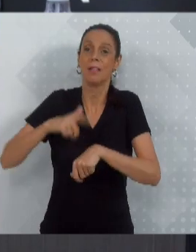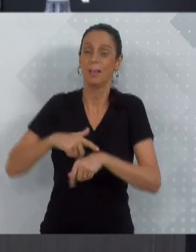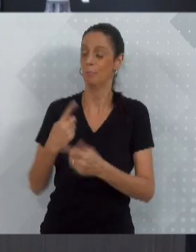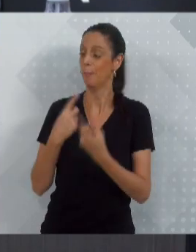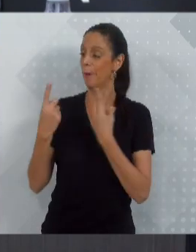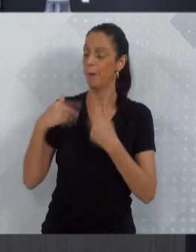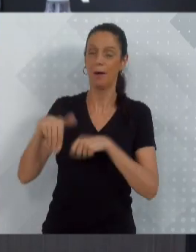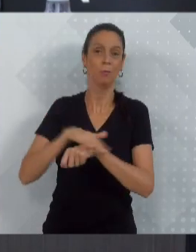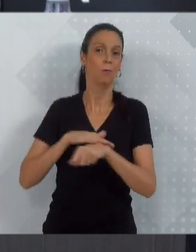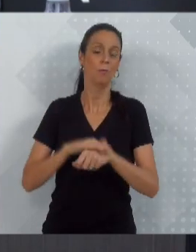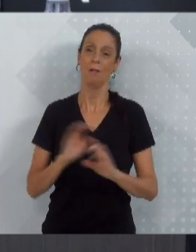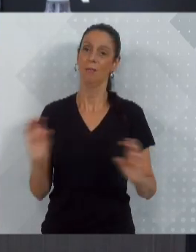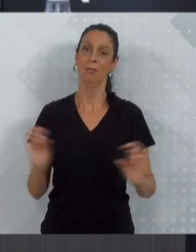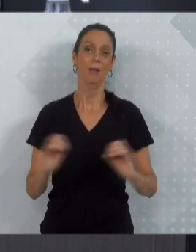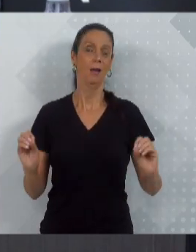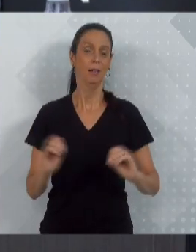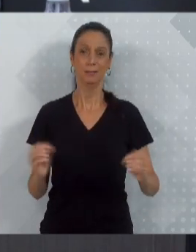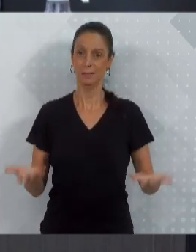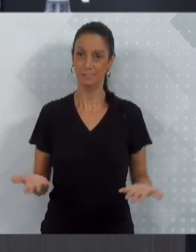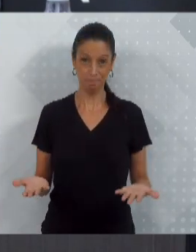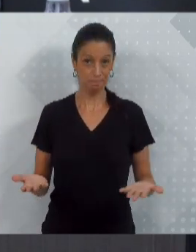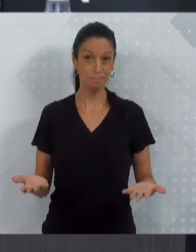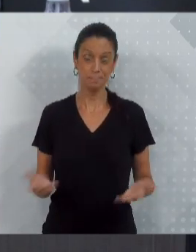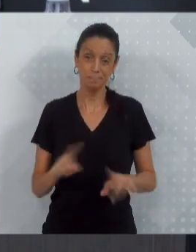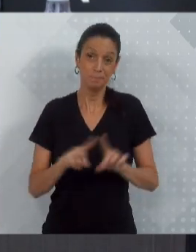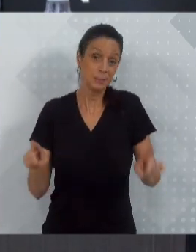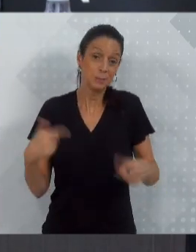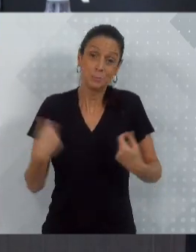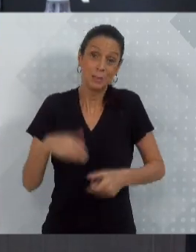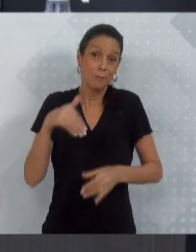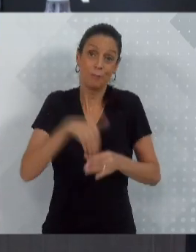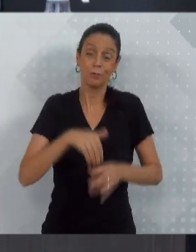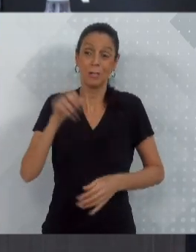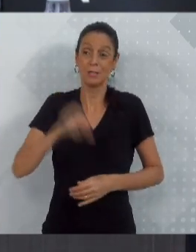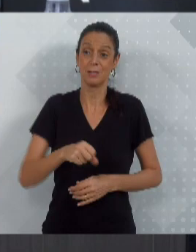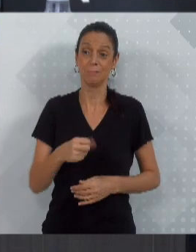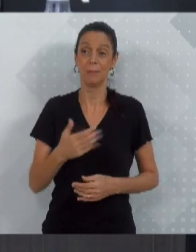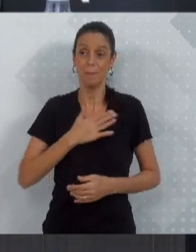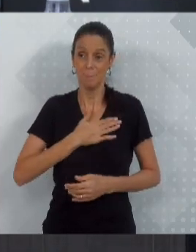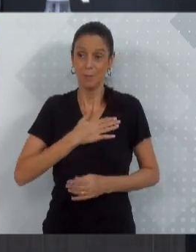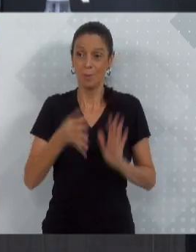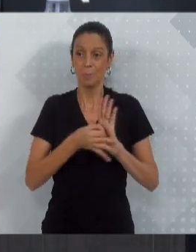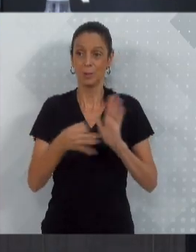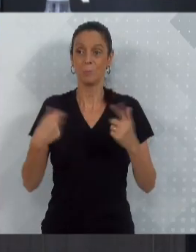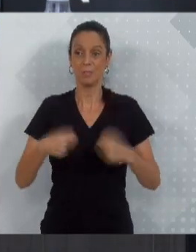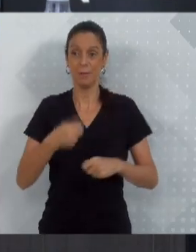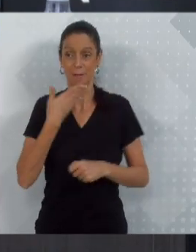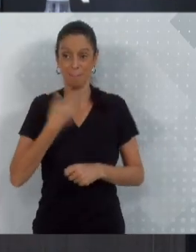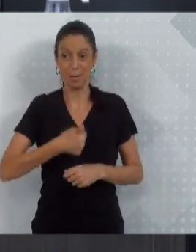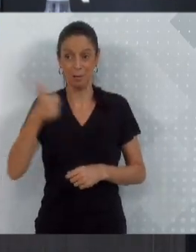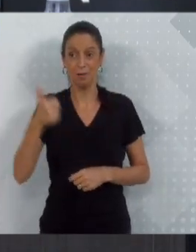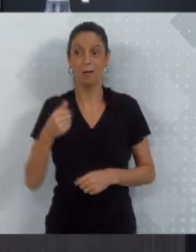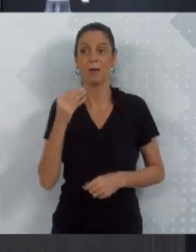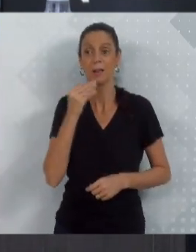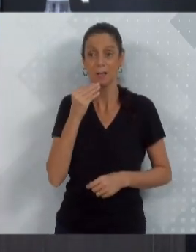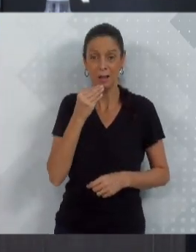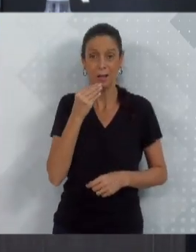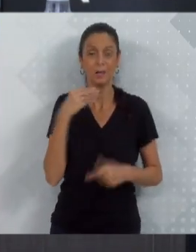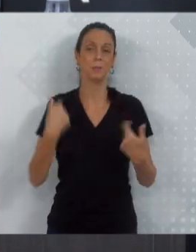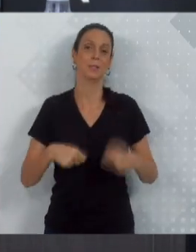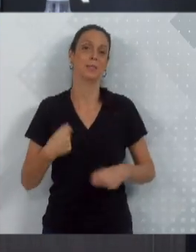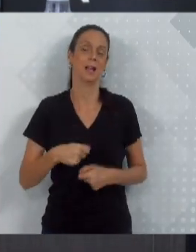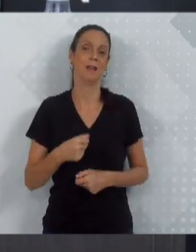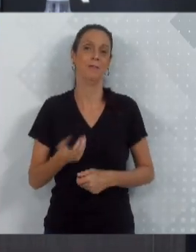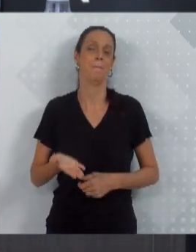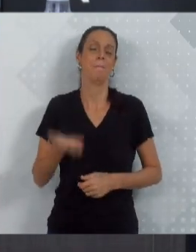não teve nada antecipado. Nós não podemos deixar de votar favorável àquilo. Deveria ser melhor? Com certeza sempre vai ser melhor um aumento